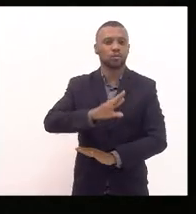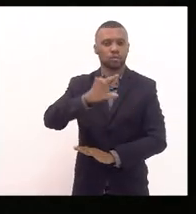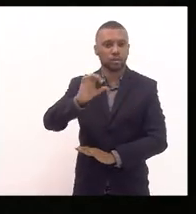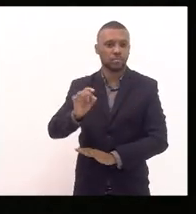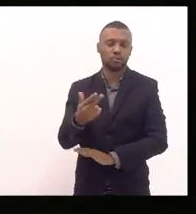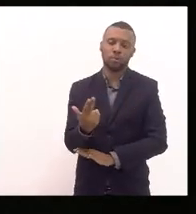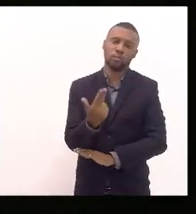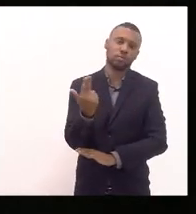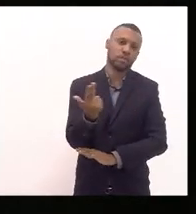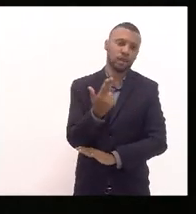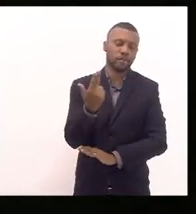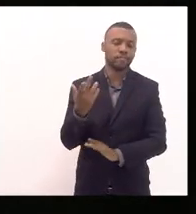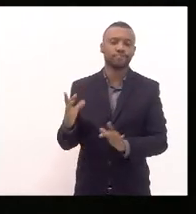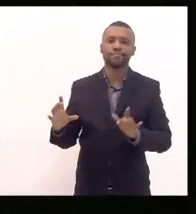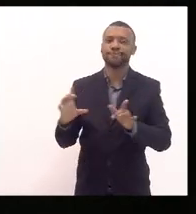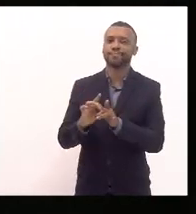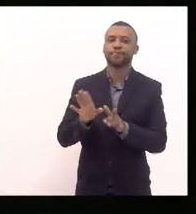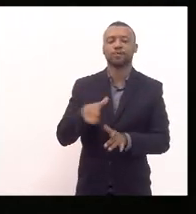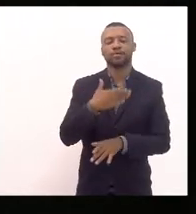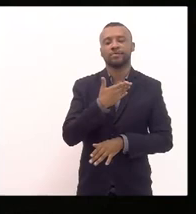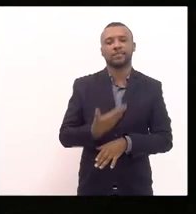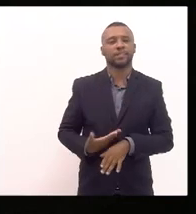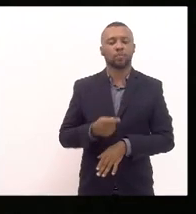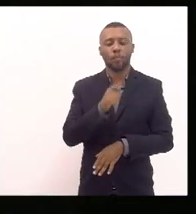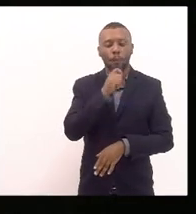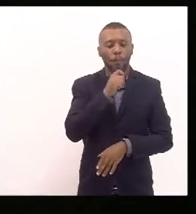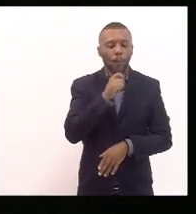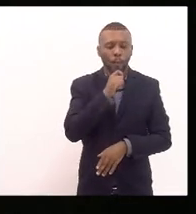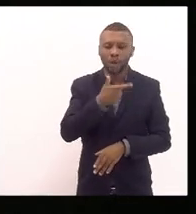por parte do governo nenhuma